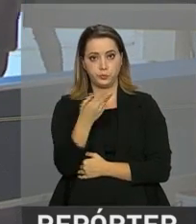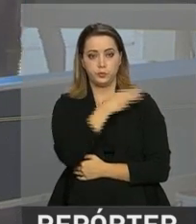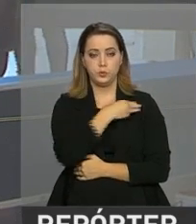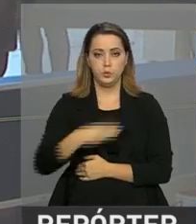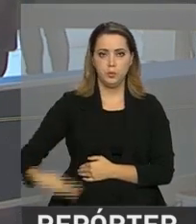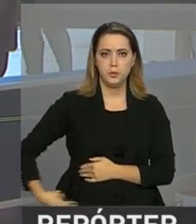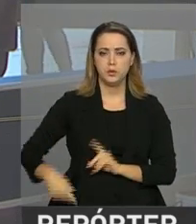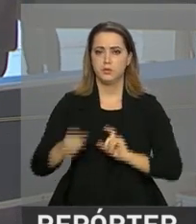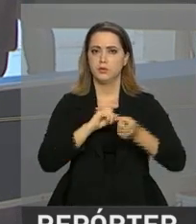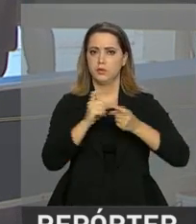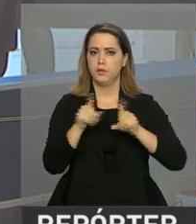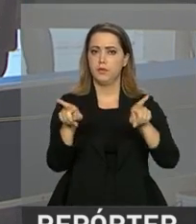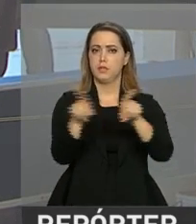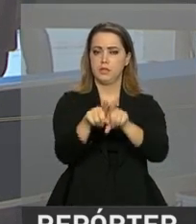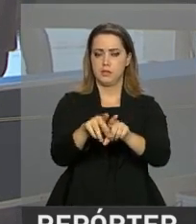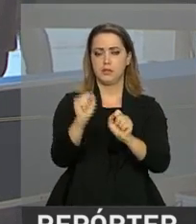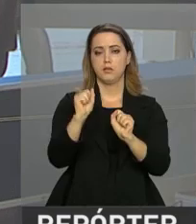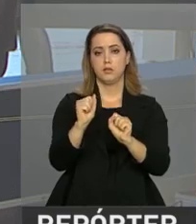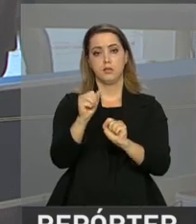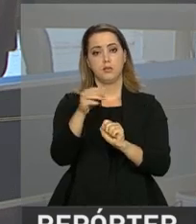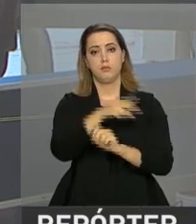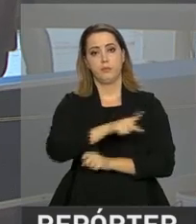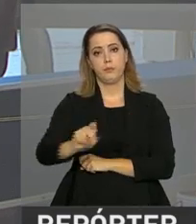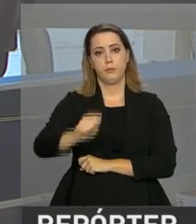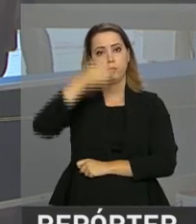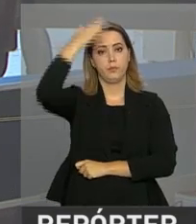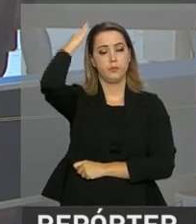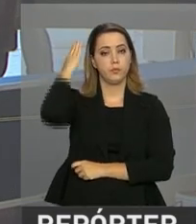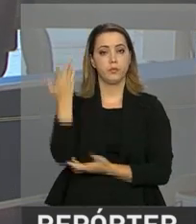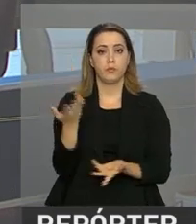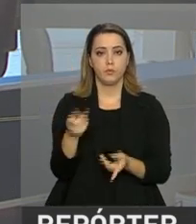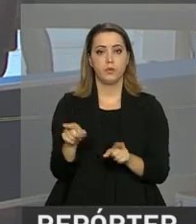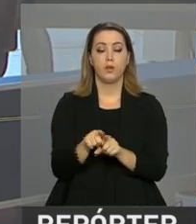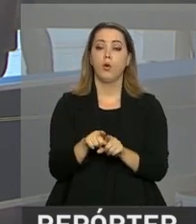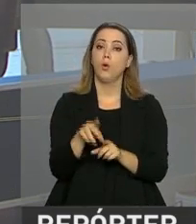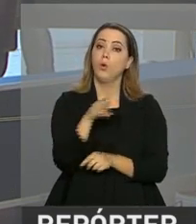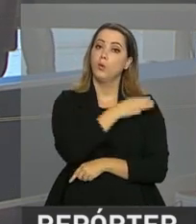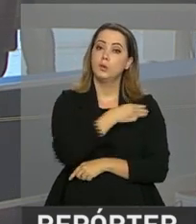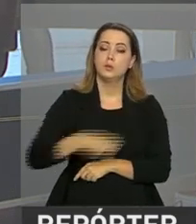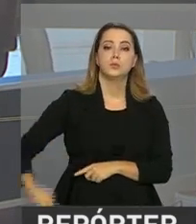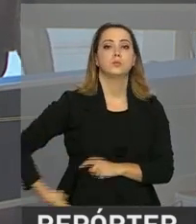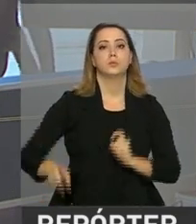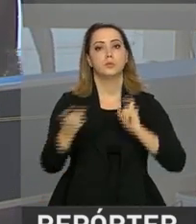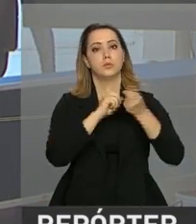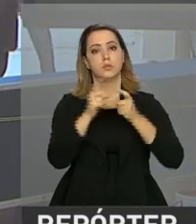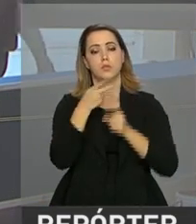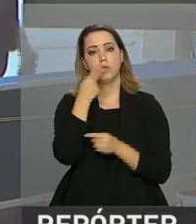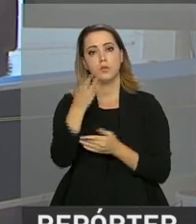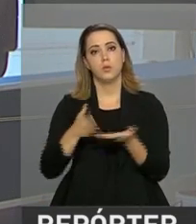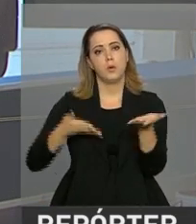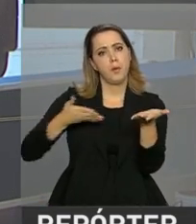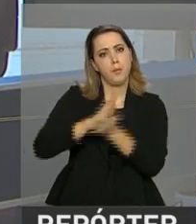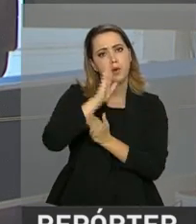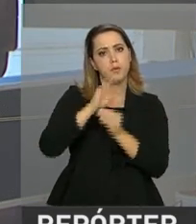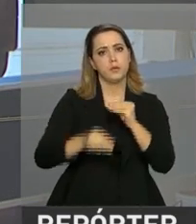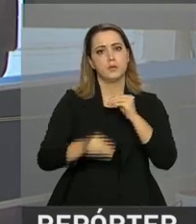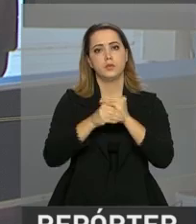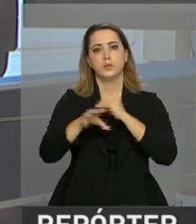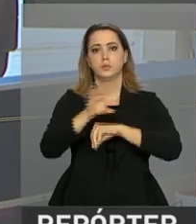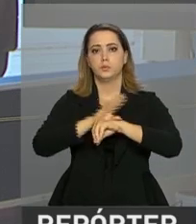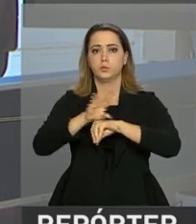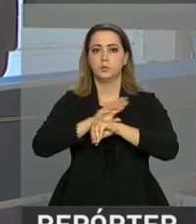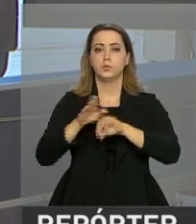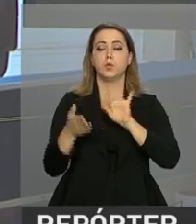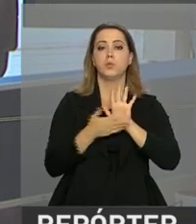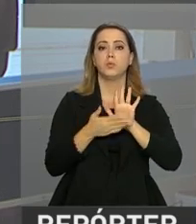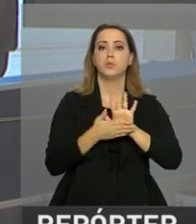presidente Michel Temer. O ministro da Fazenda disse que a aprovação da proposta de emenda à Constituição, que limita os gastos públicos, mostra